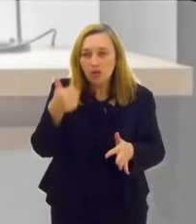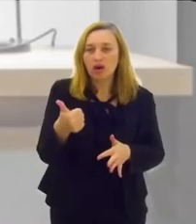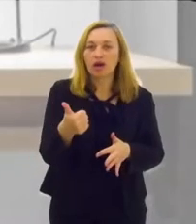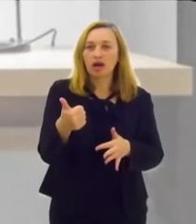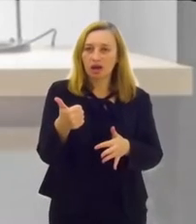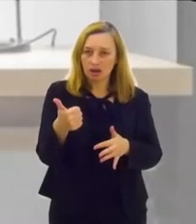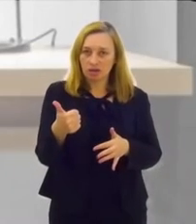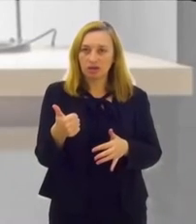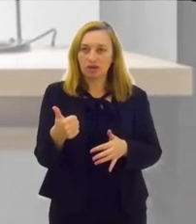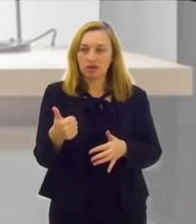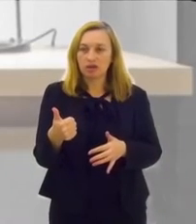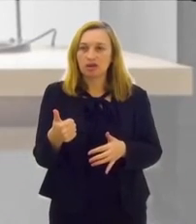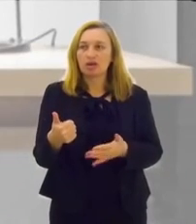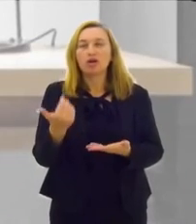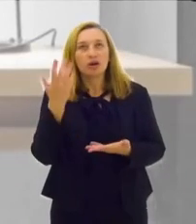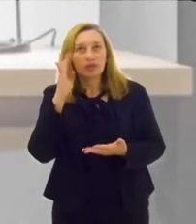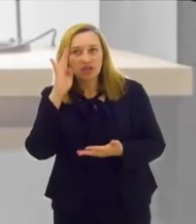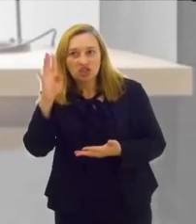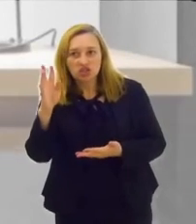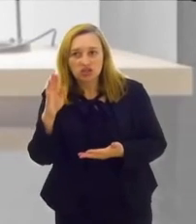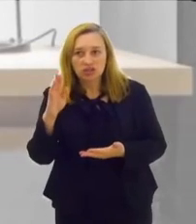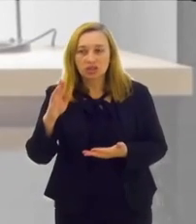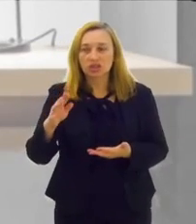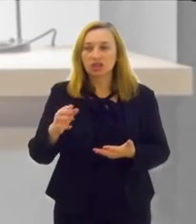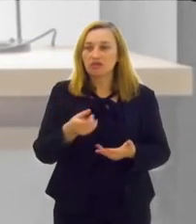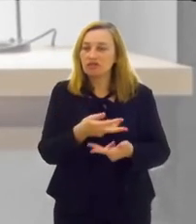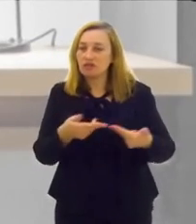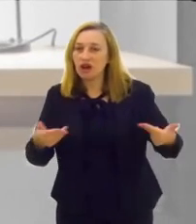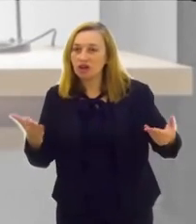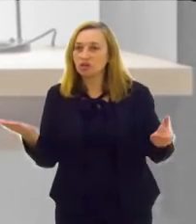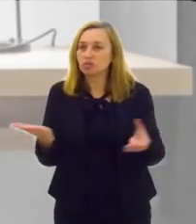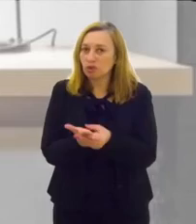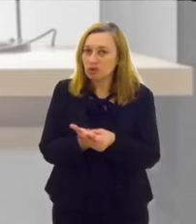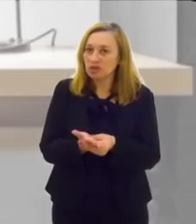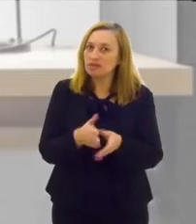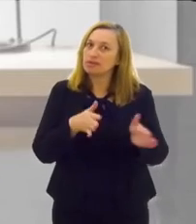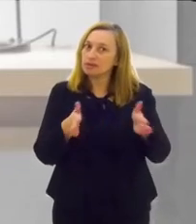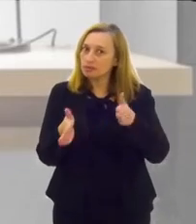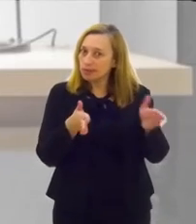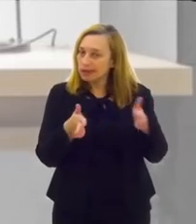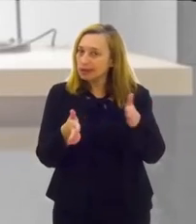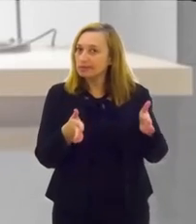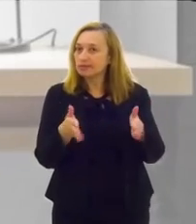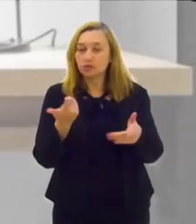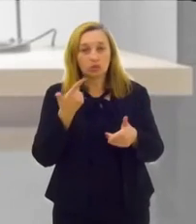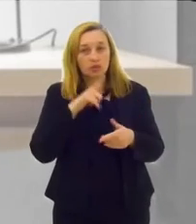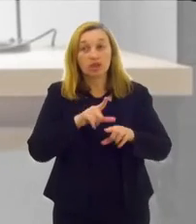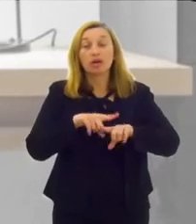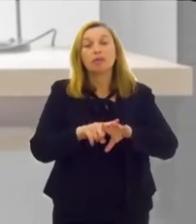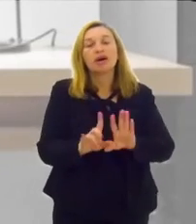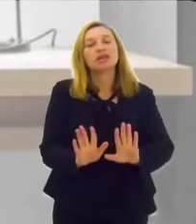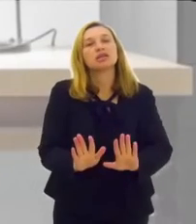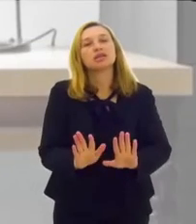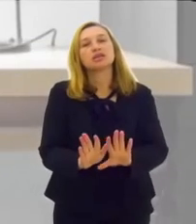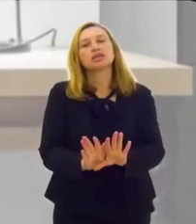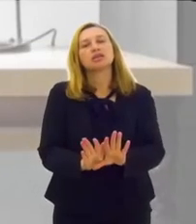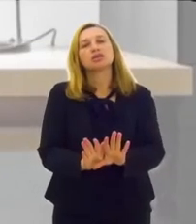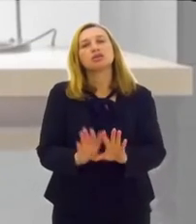desentupir um pouco a quantidade. Eu imagino que vocês devam ter pilhas de processos, né? Esse período Sim. vocês não conseguem.